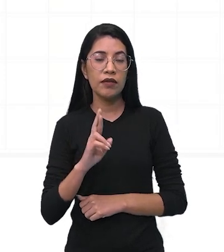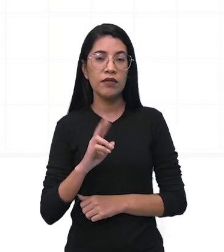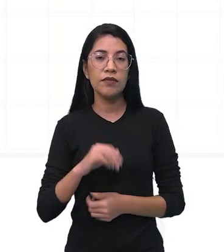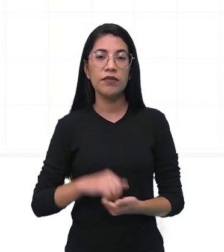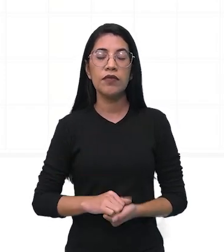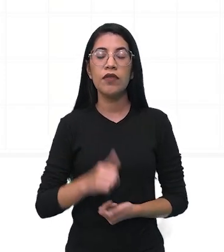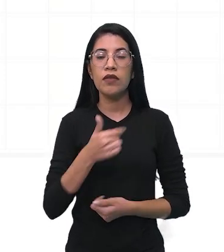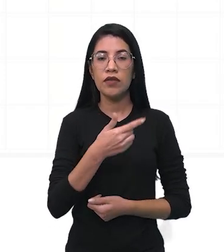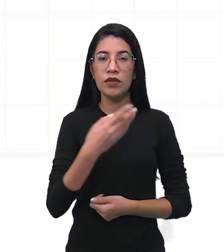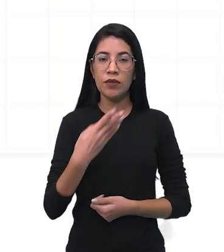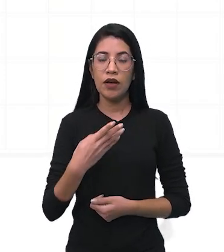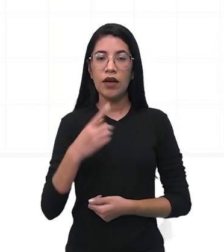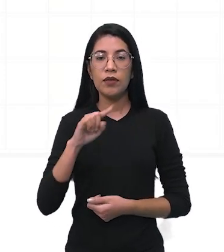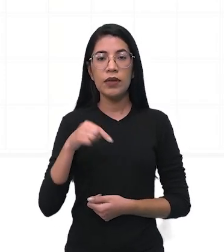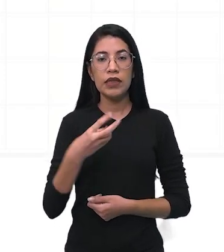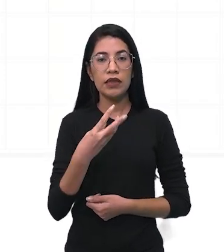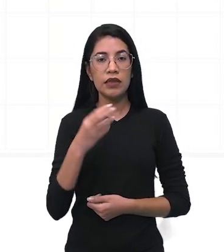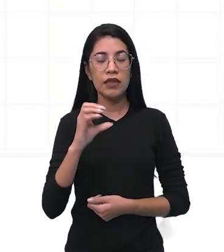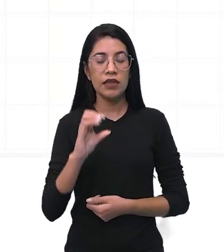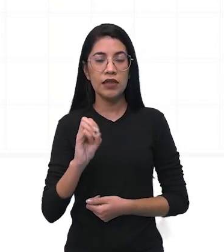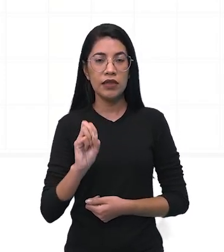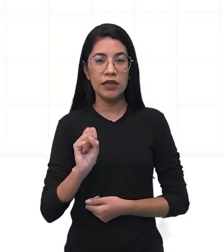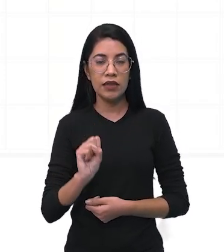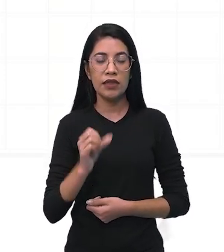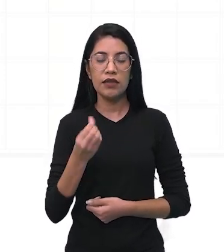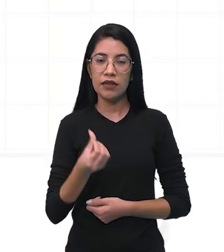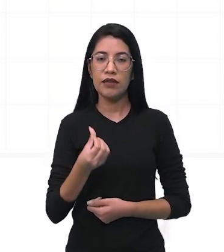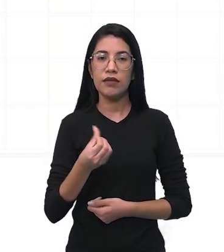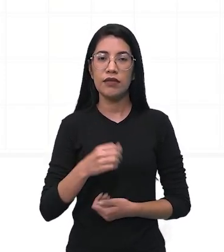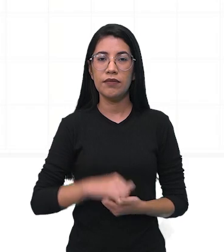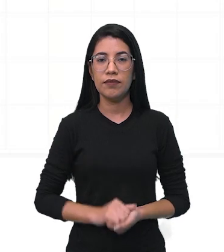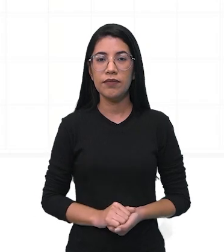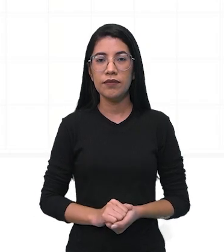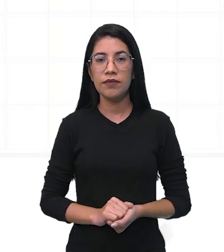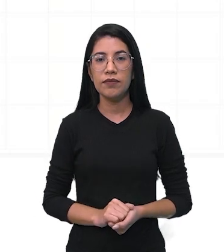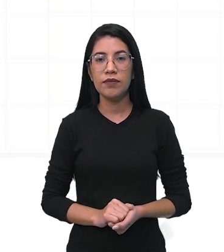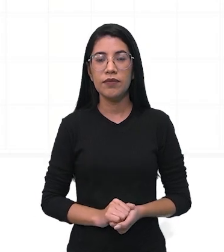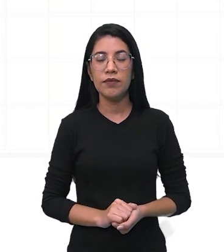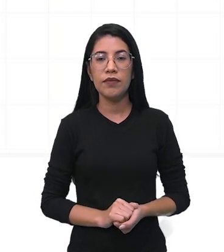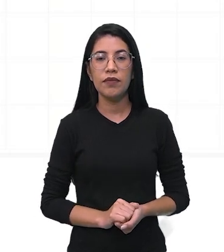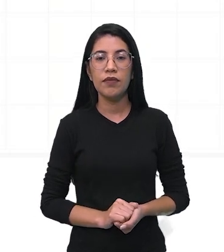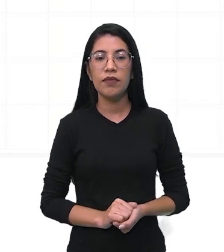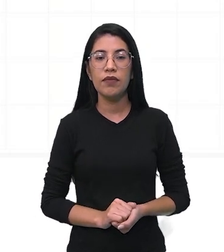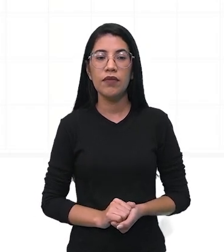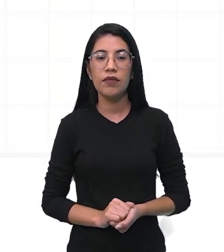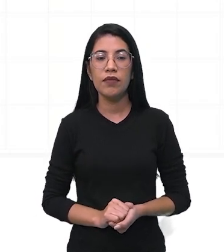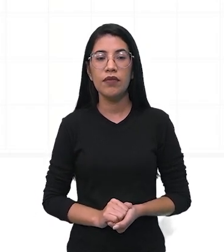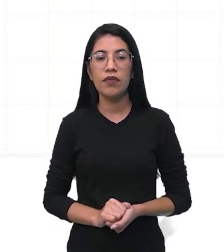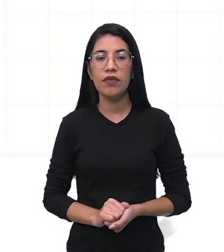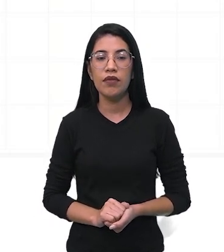24,36, tá? Muito bem. Qual é a próxima